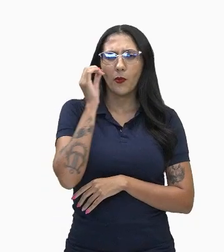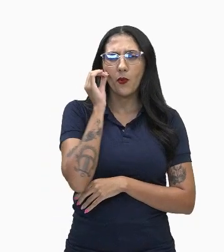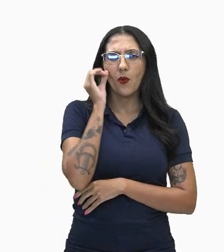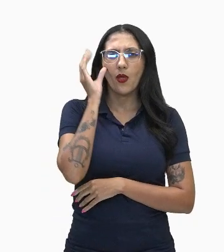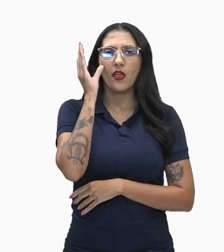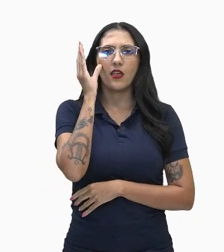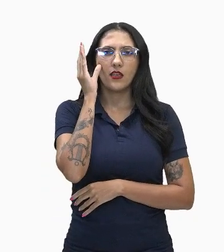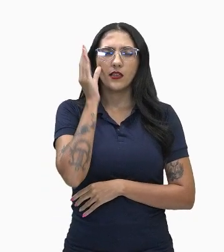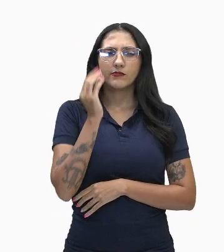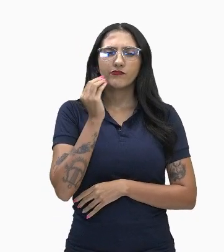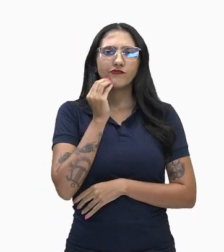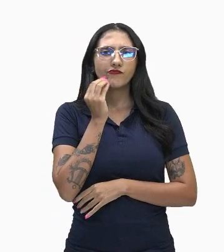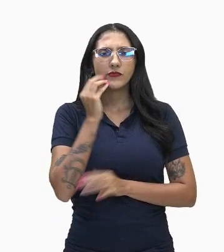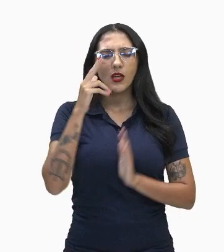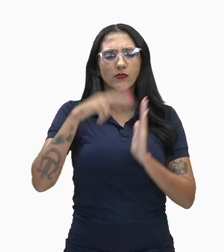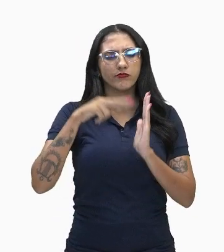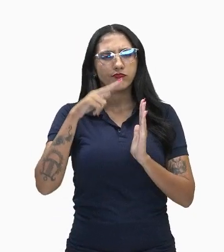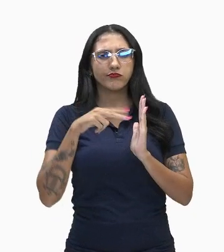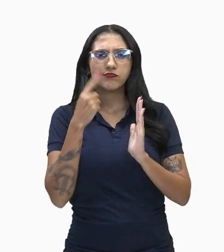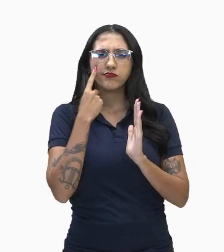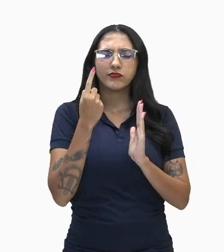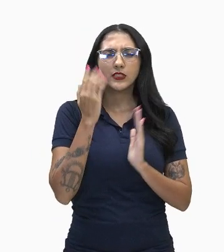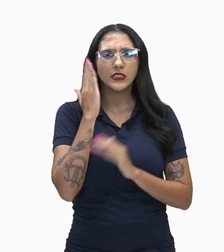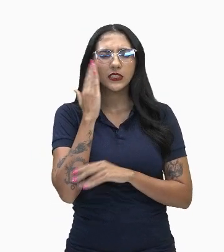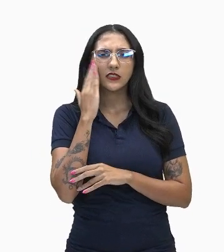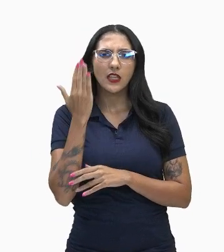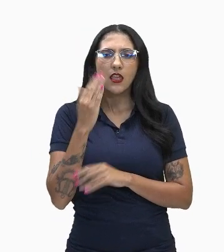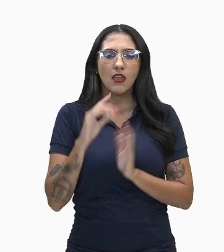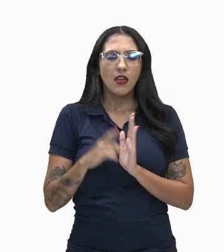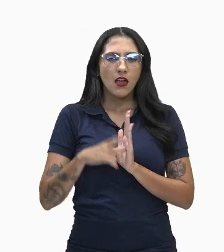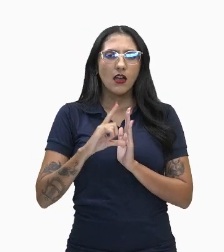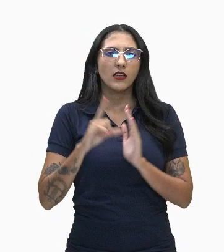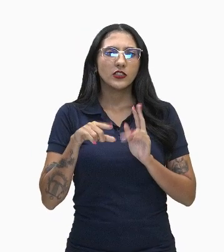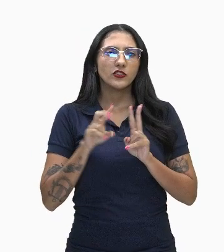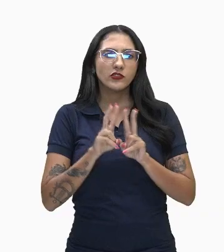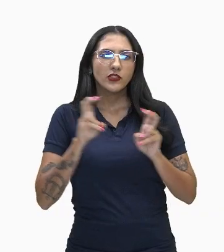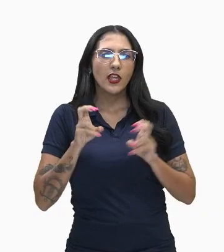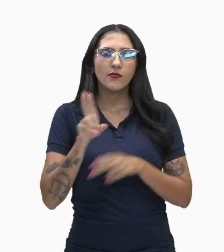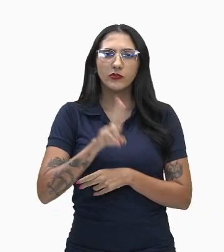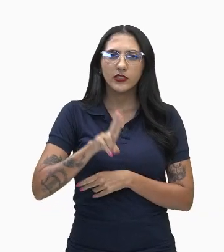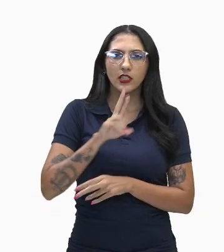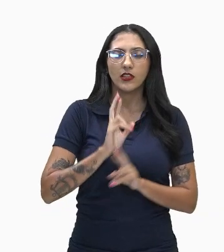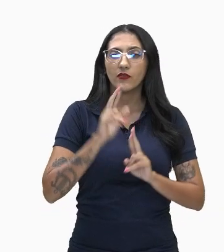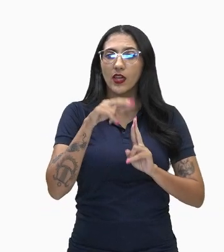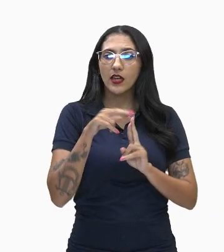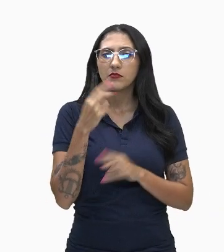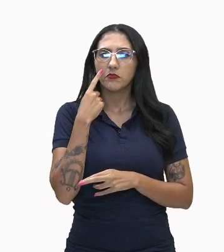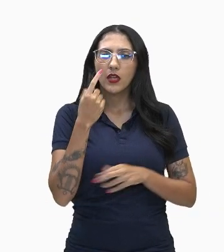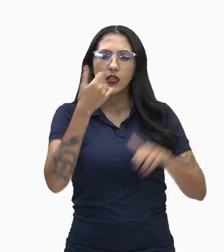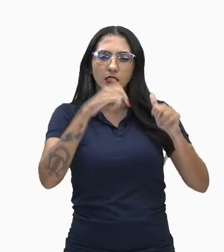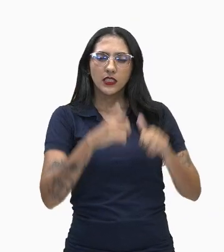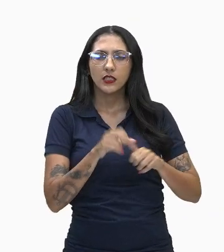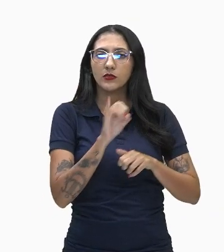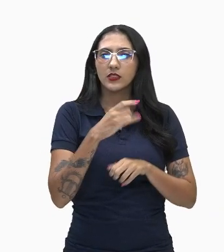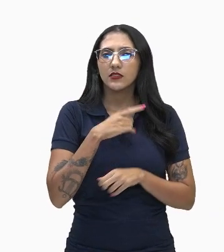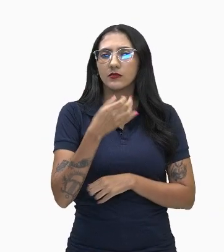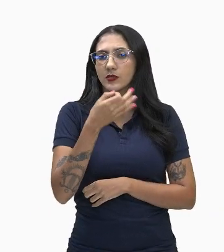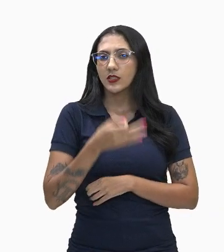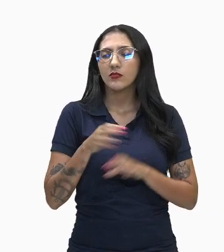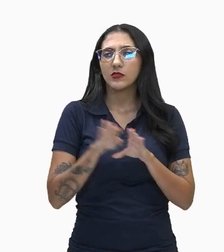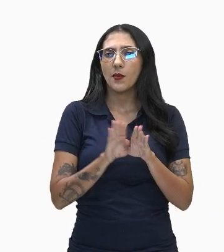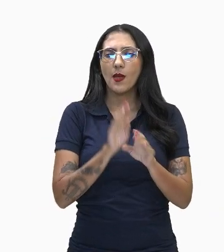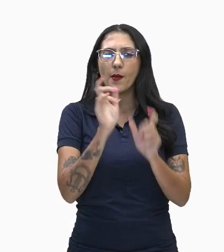tentar antecipar, assim, do que se trata, usando as inferências e verificando se está correto